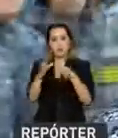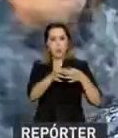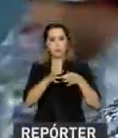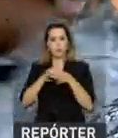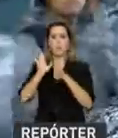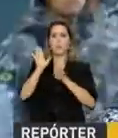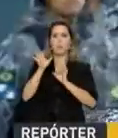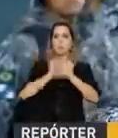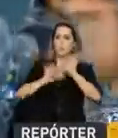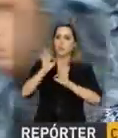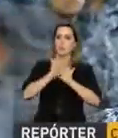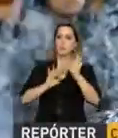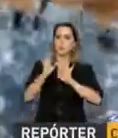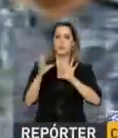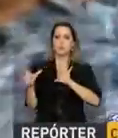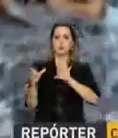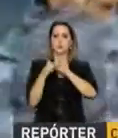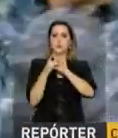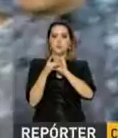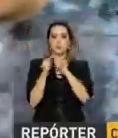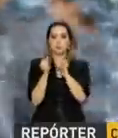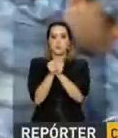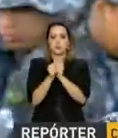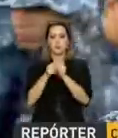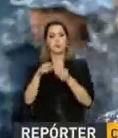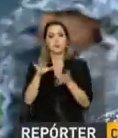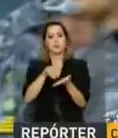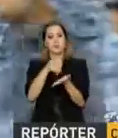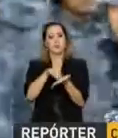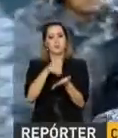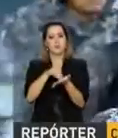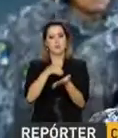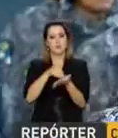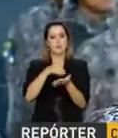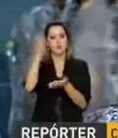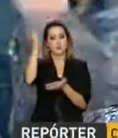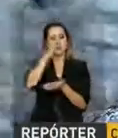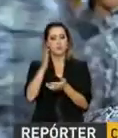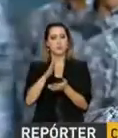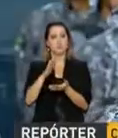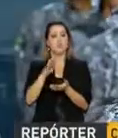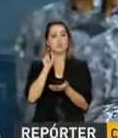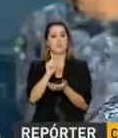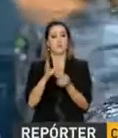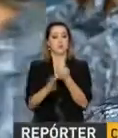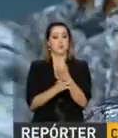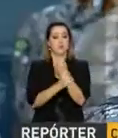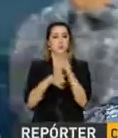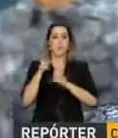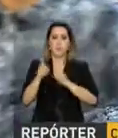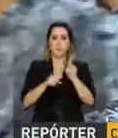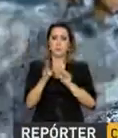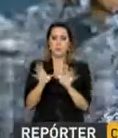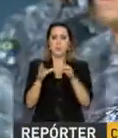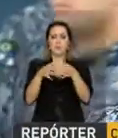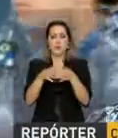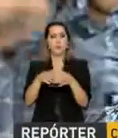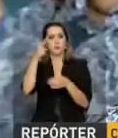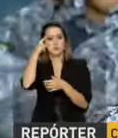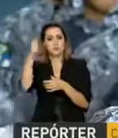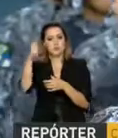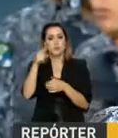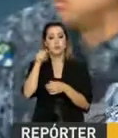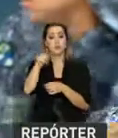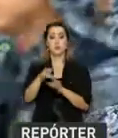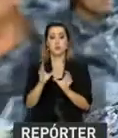um planejamento integrado com a Secretaria Nacional de Segurança Pública, a área de operações e inteligência